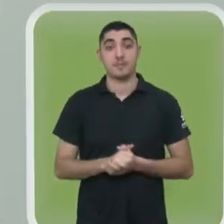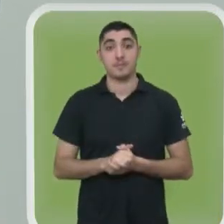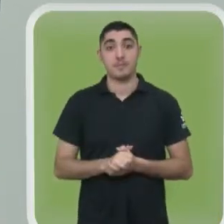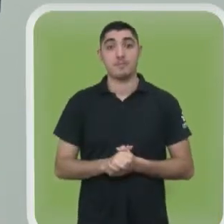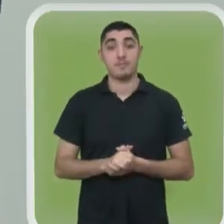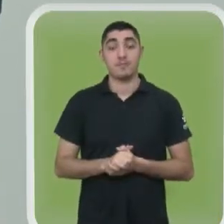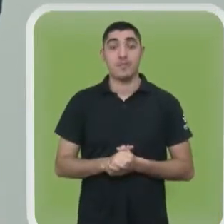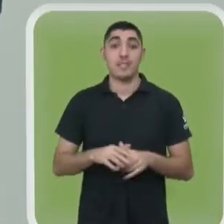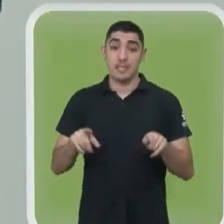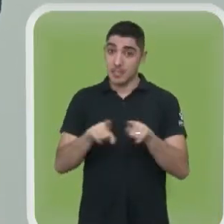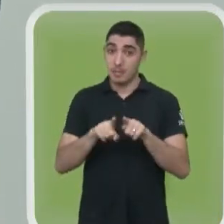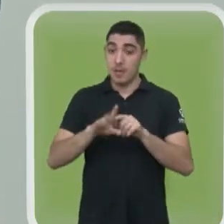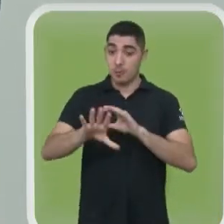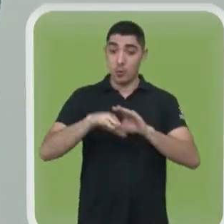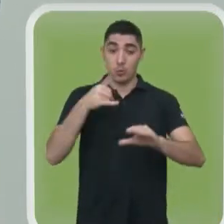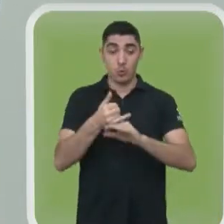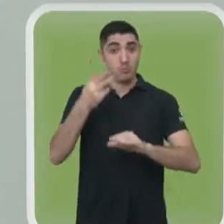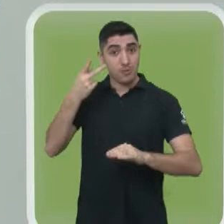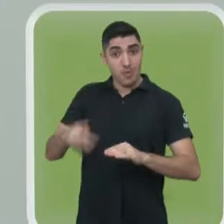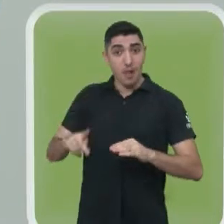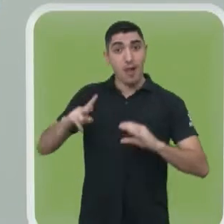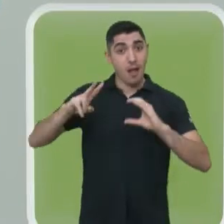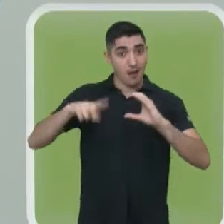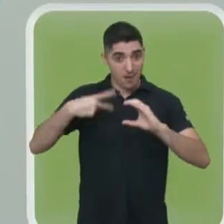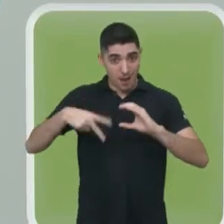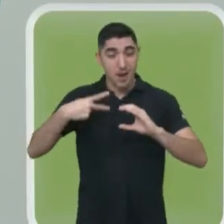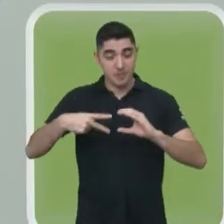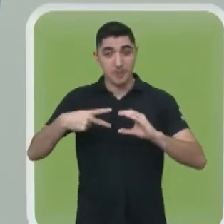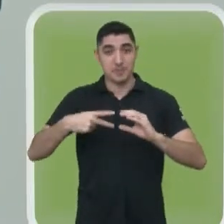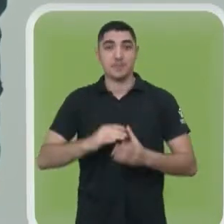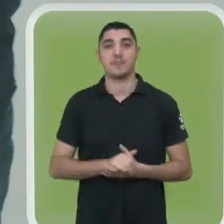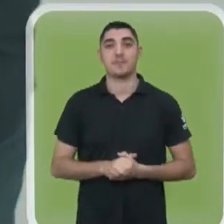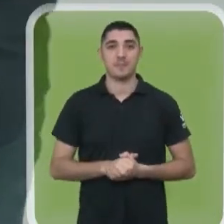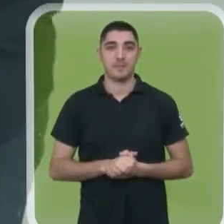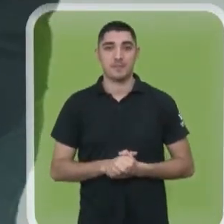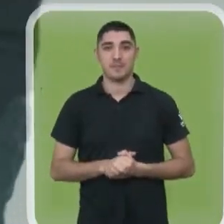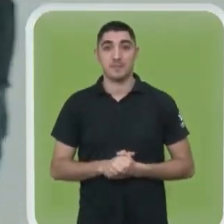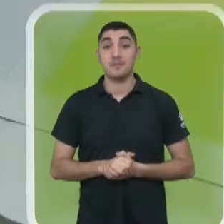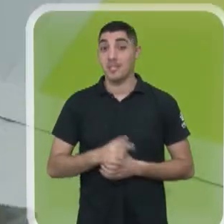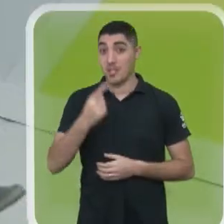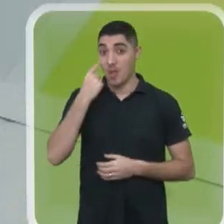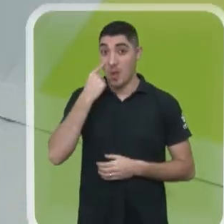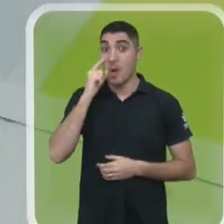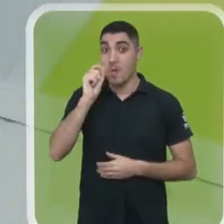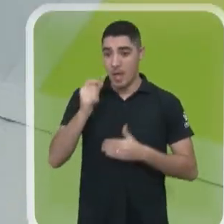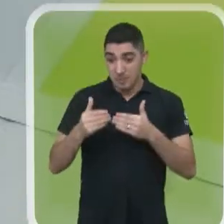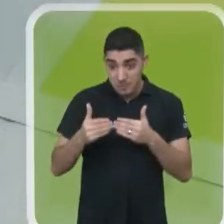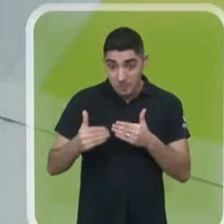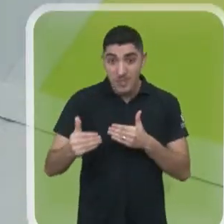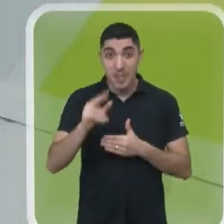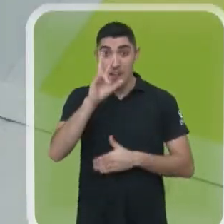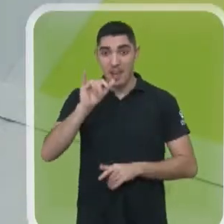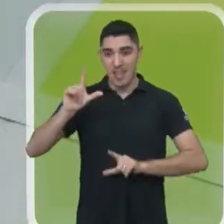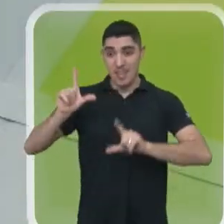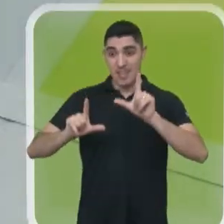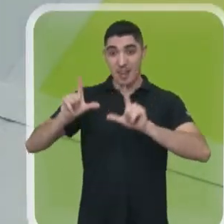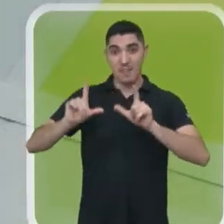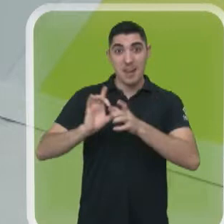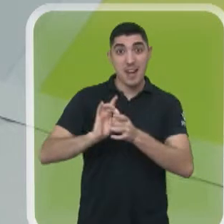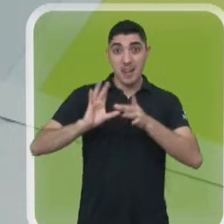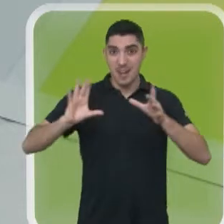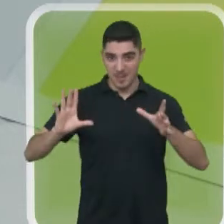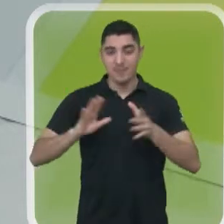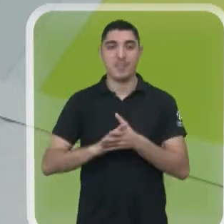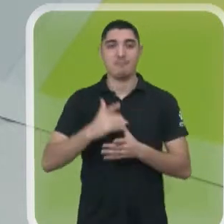sjc.sp.gov. Br também no youtube.com/Câmara SJC e olha só em breve em TV aberta